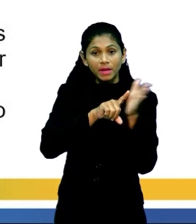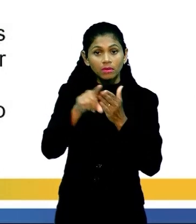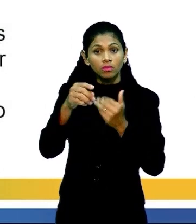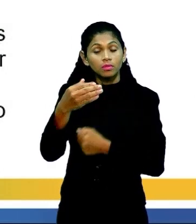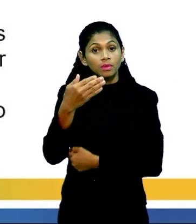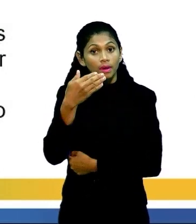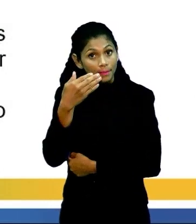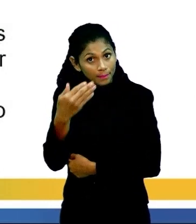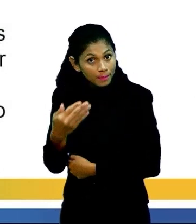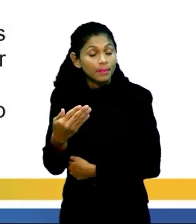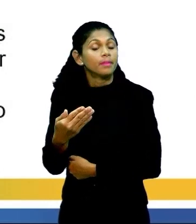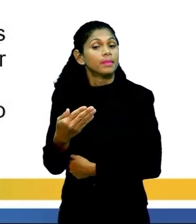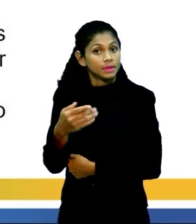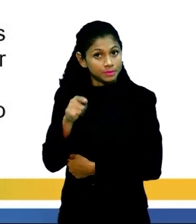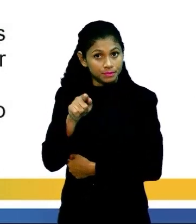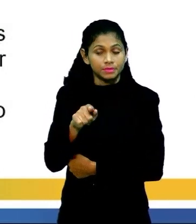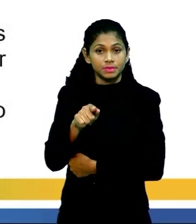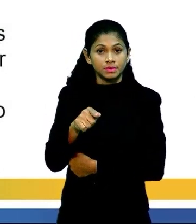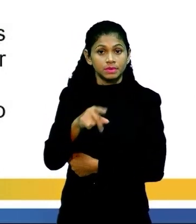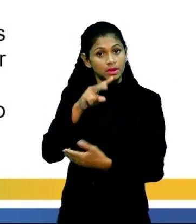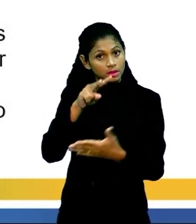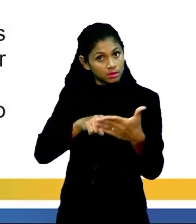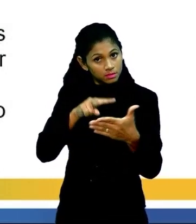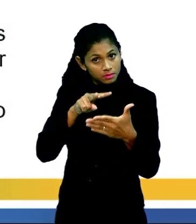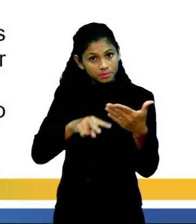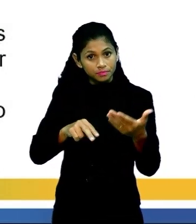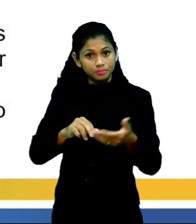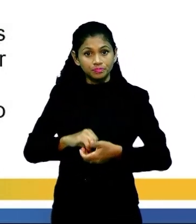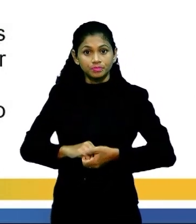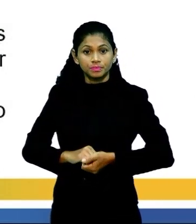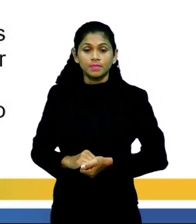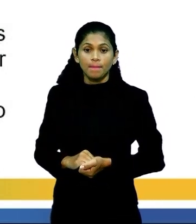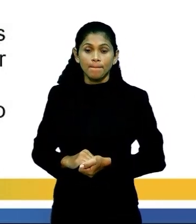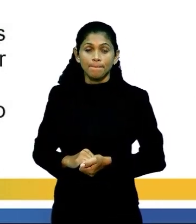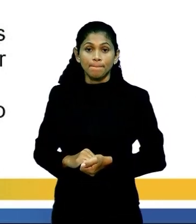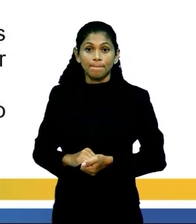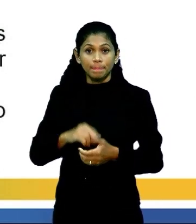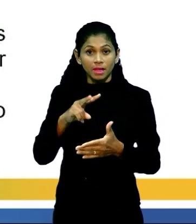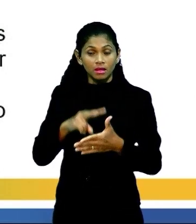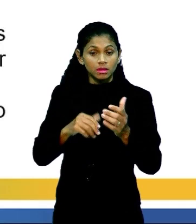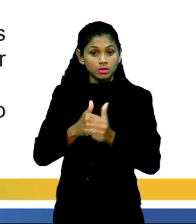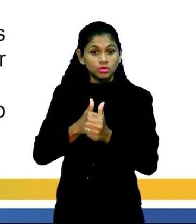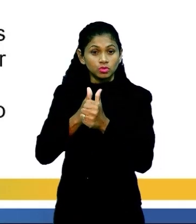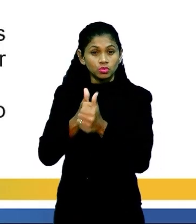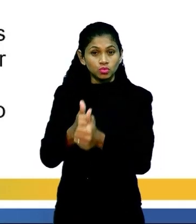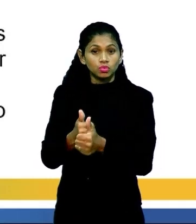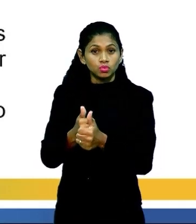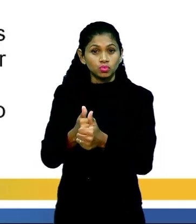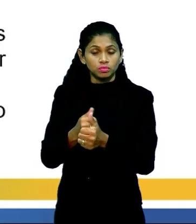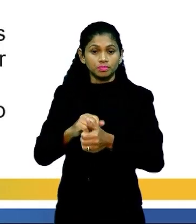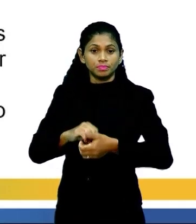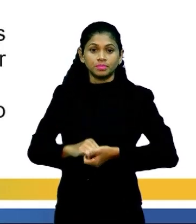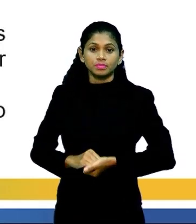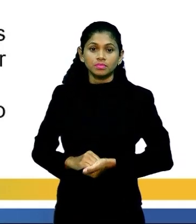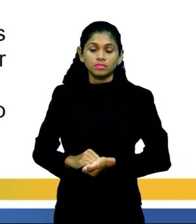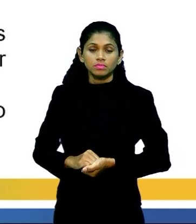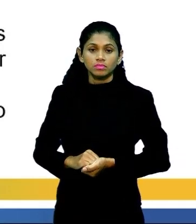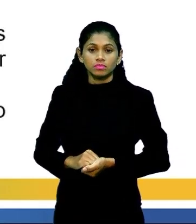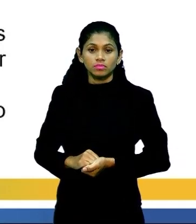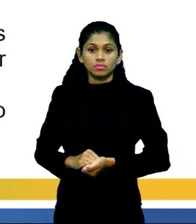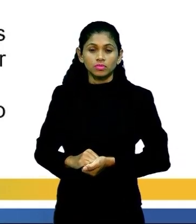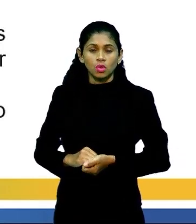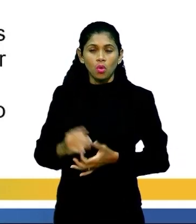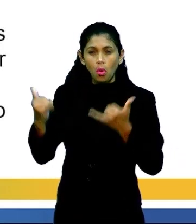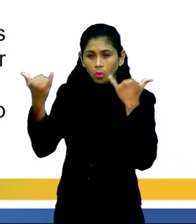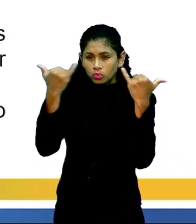vocês, leitores, ok? Vamos ler juntos agora o enunciado da questão. Com o volume de